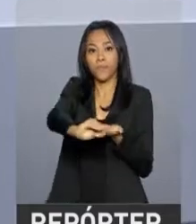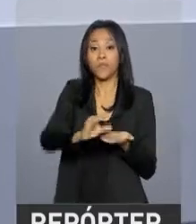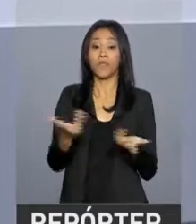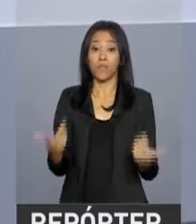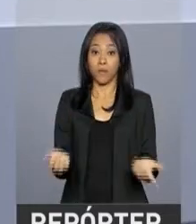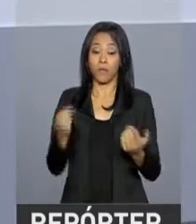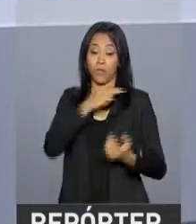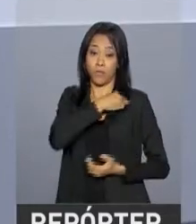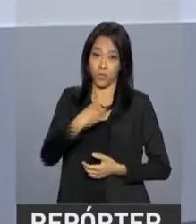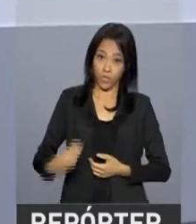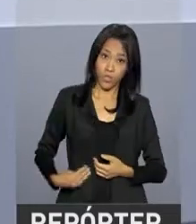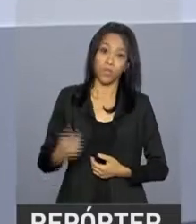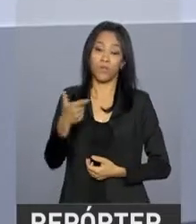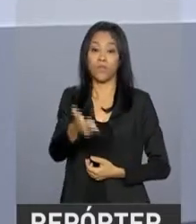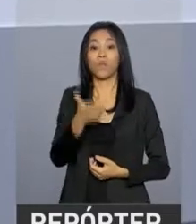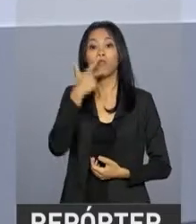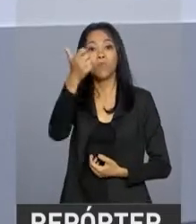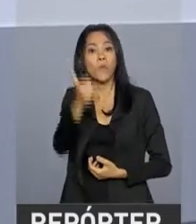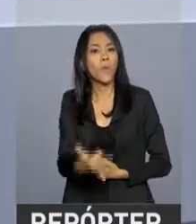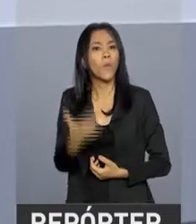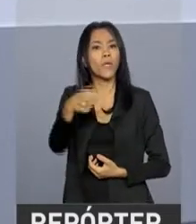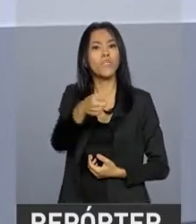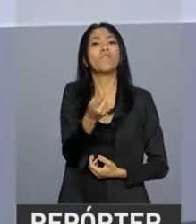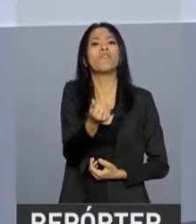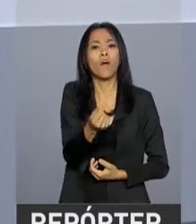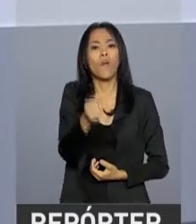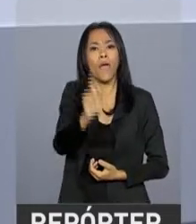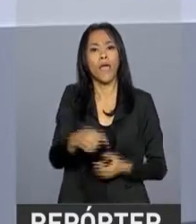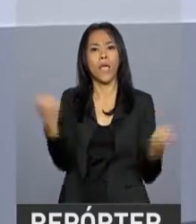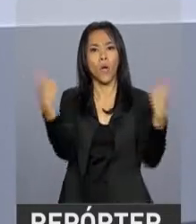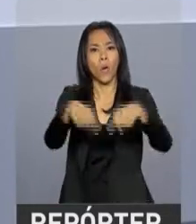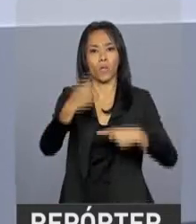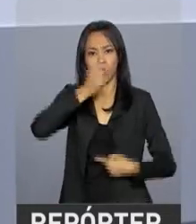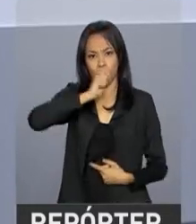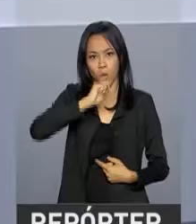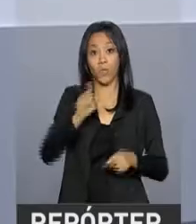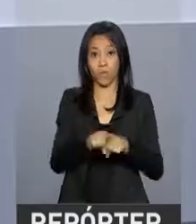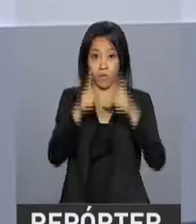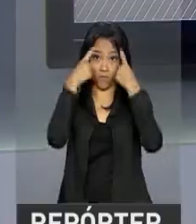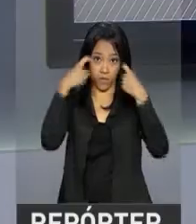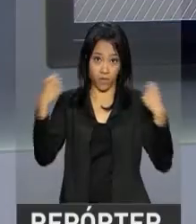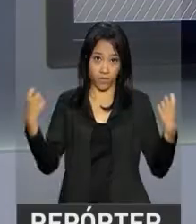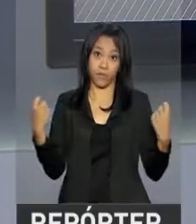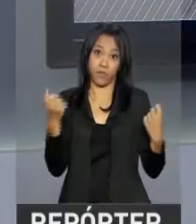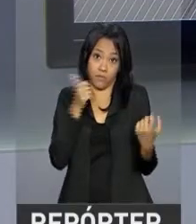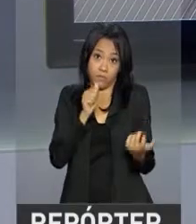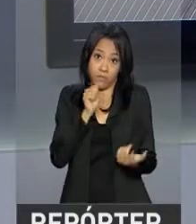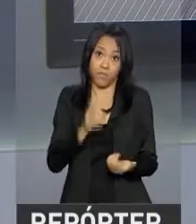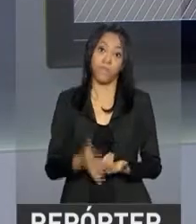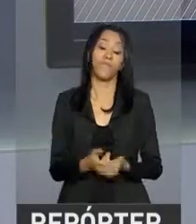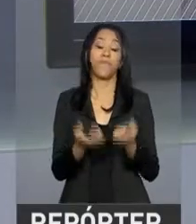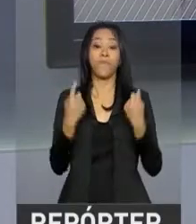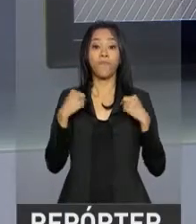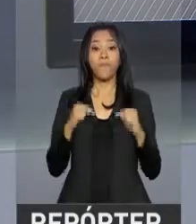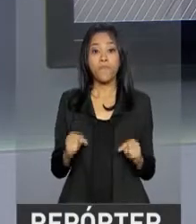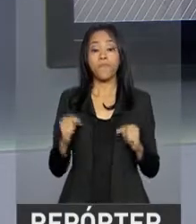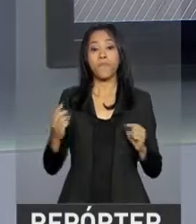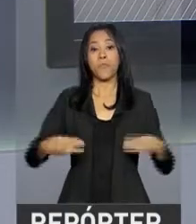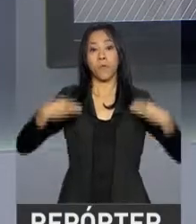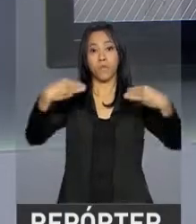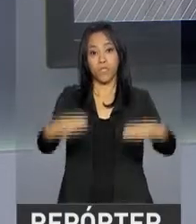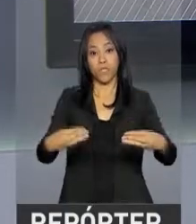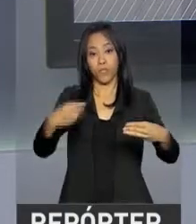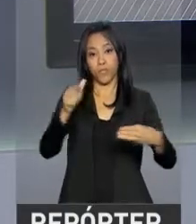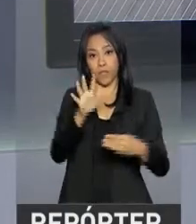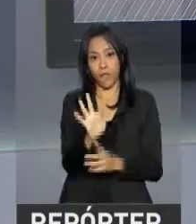Jungmann, informou que a verba será usada para combater as drogas e a violência contra a mulher. O ministro da Fazenda, Henrique